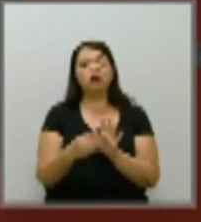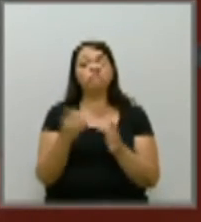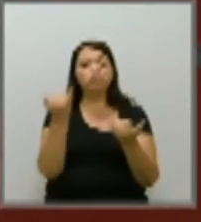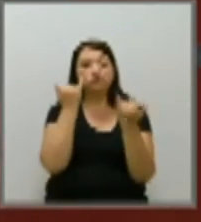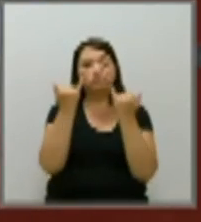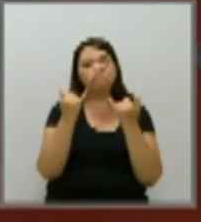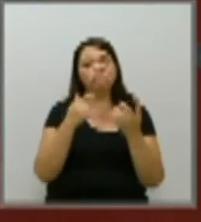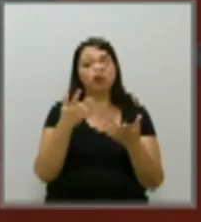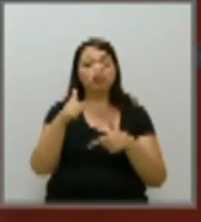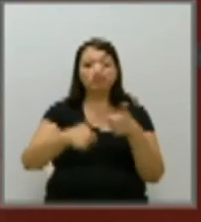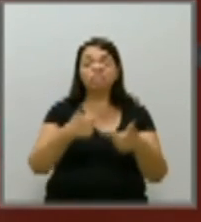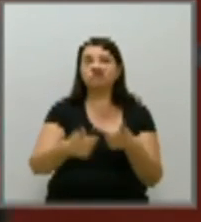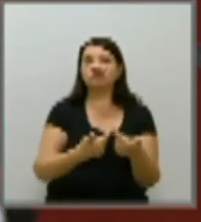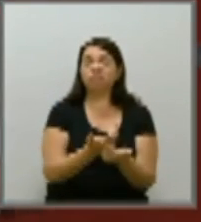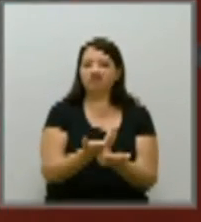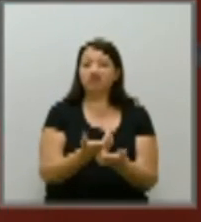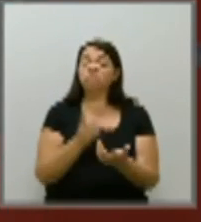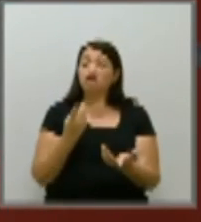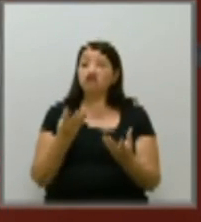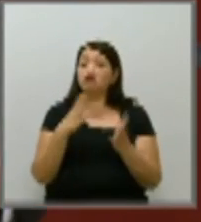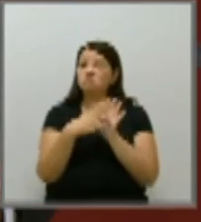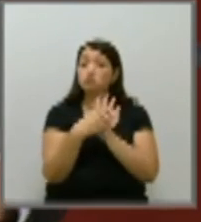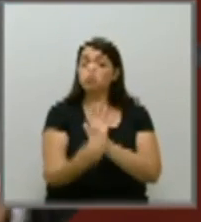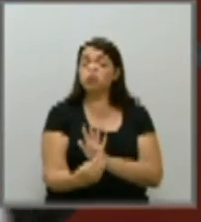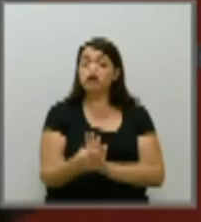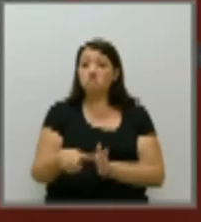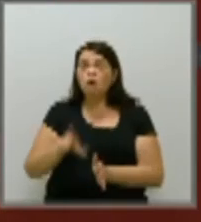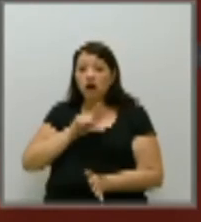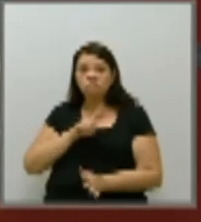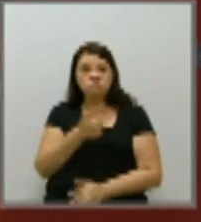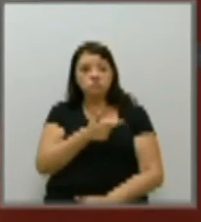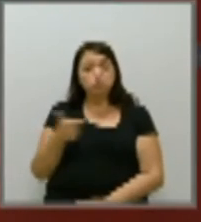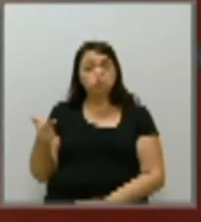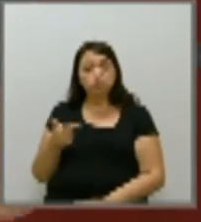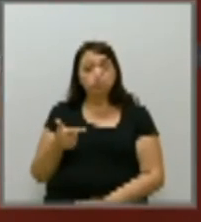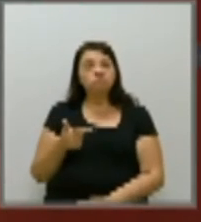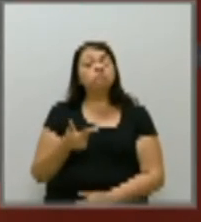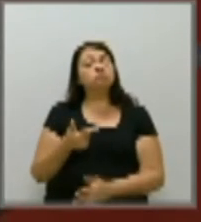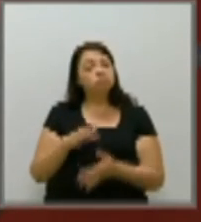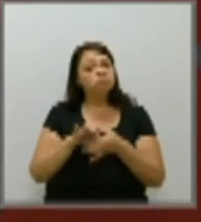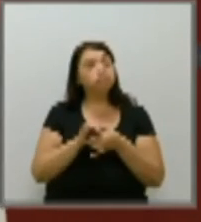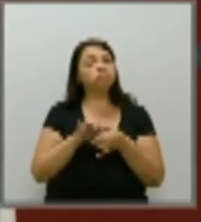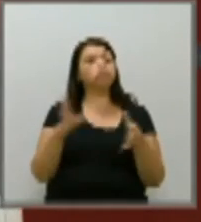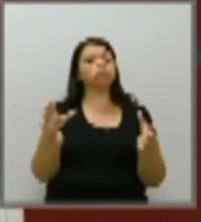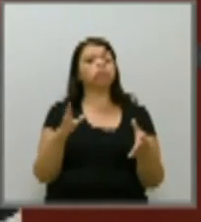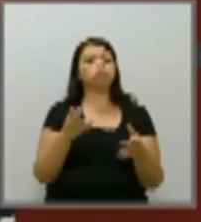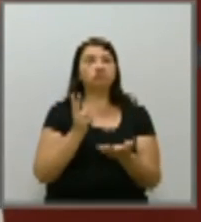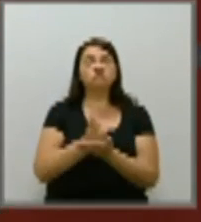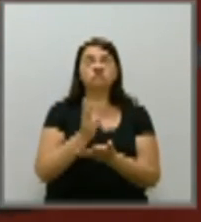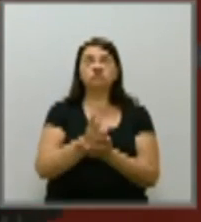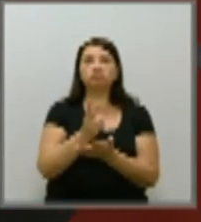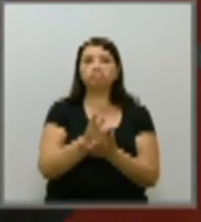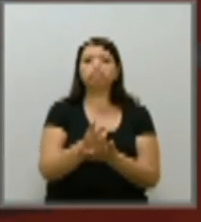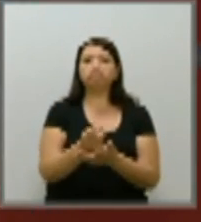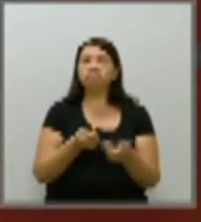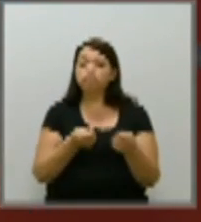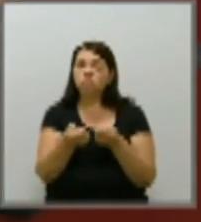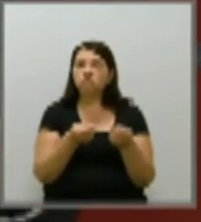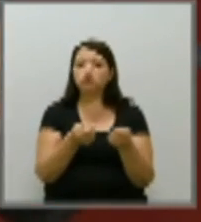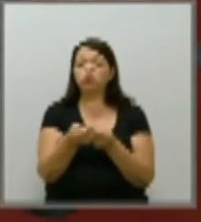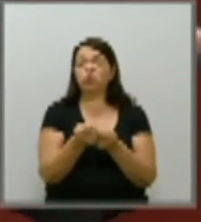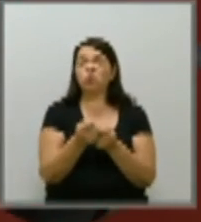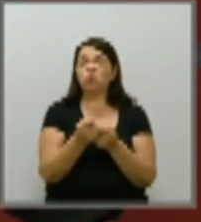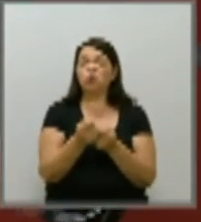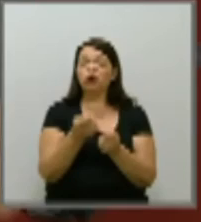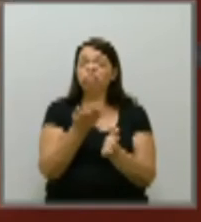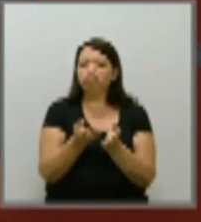é um modelo que nós implantamos, que não existia, que permite o controle, a austeridade nas despesas e